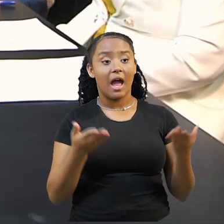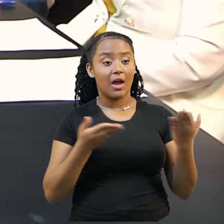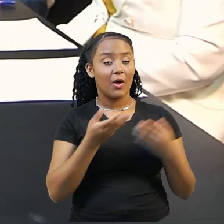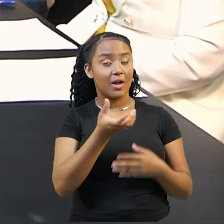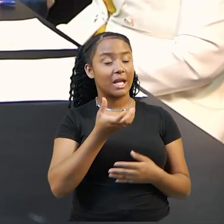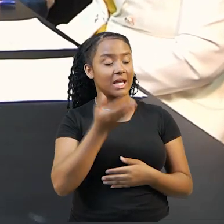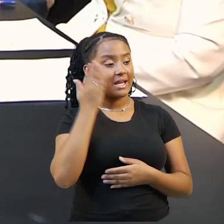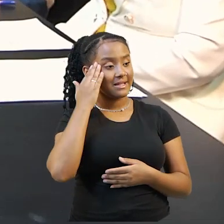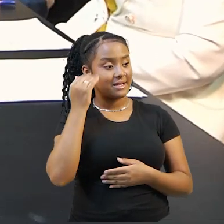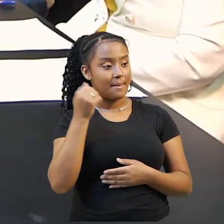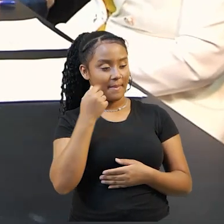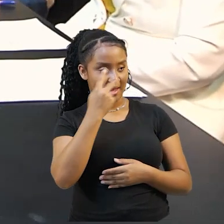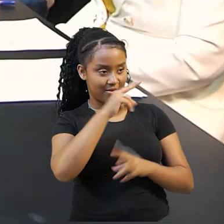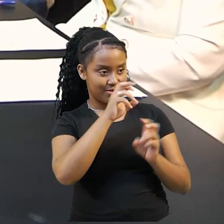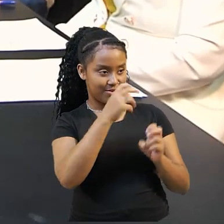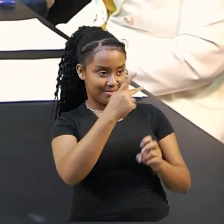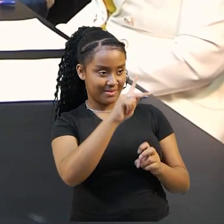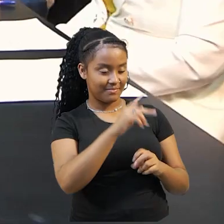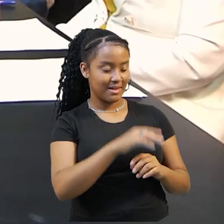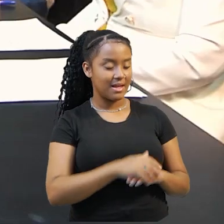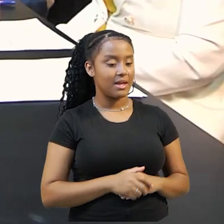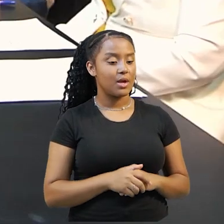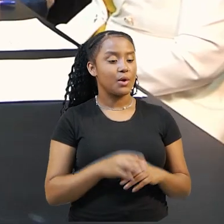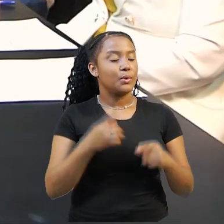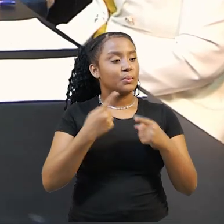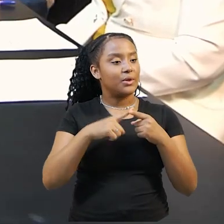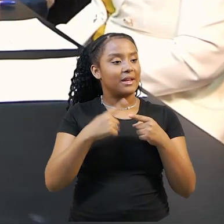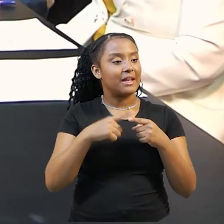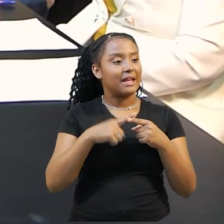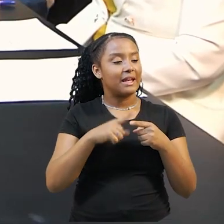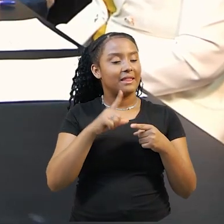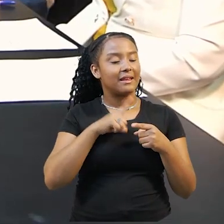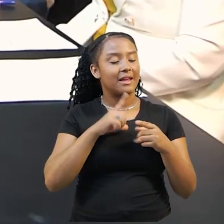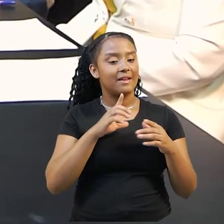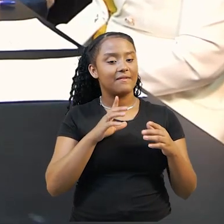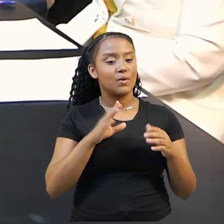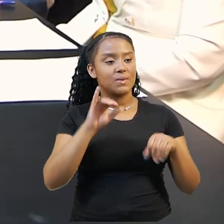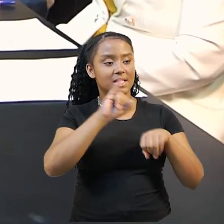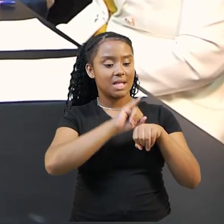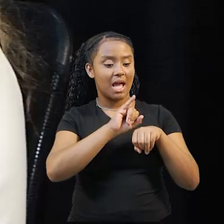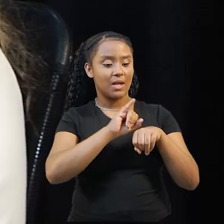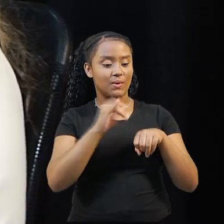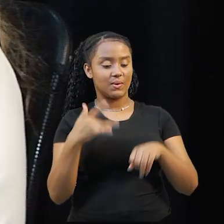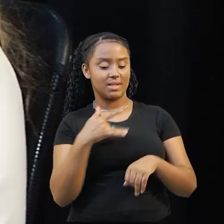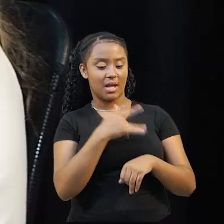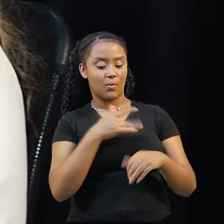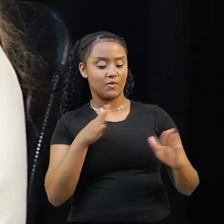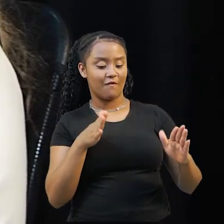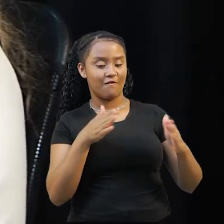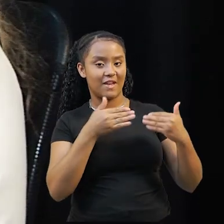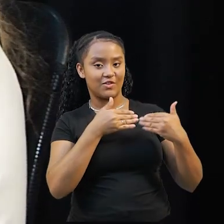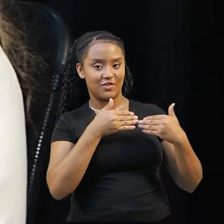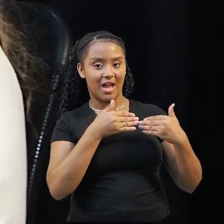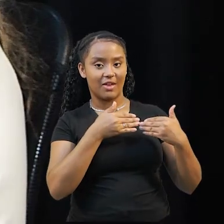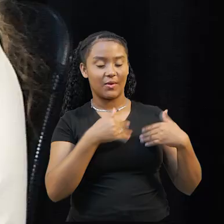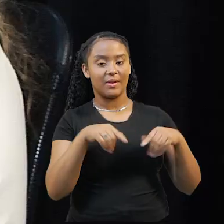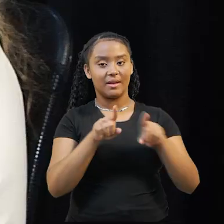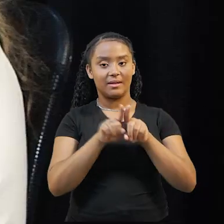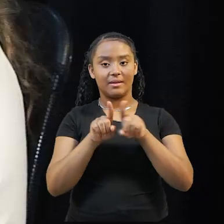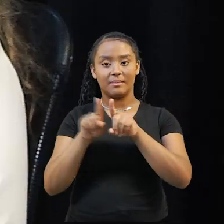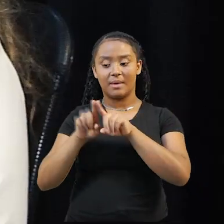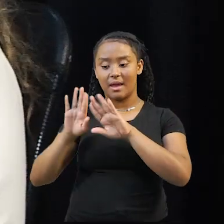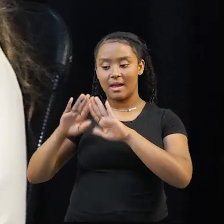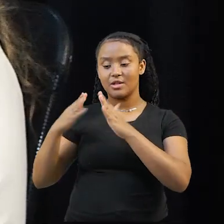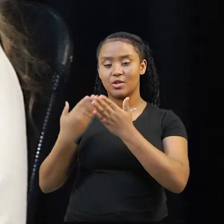da Catarina. Nós tivemos o fechamento, Catarina, do Centro de Saúde e